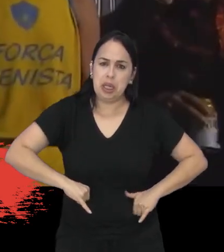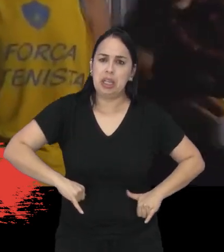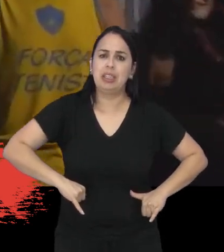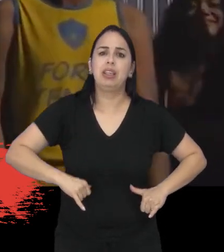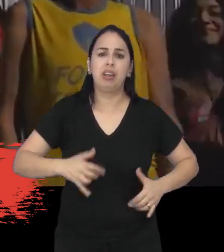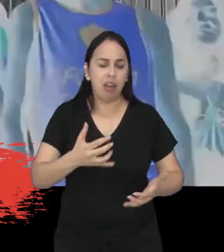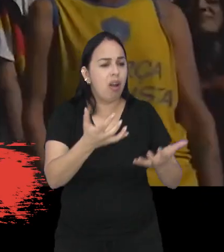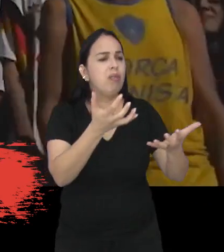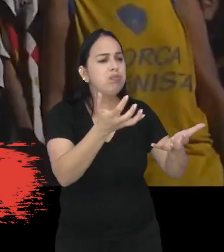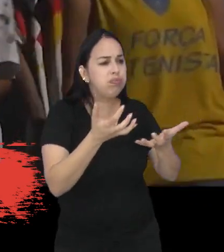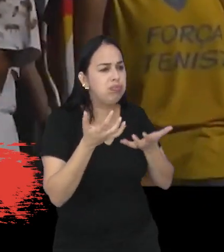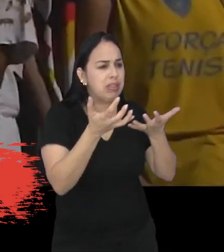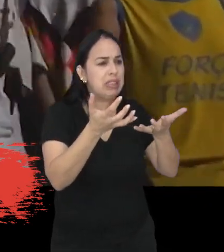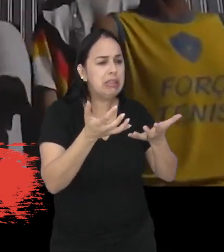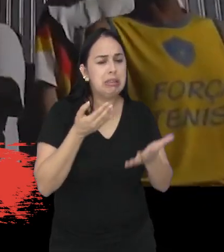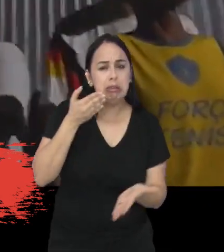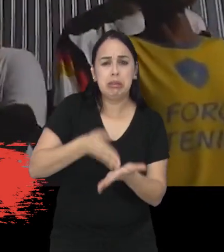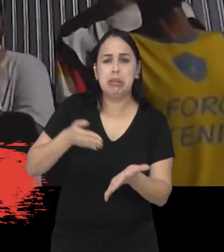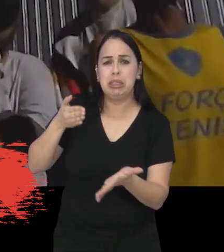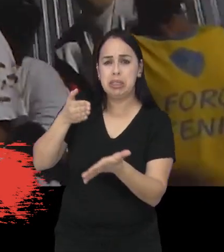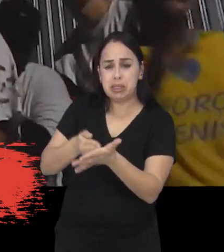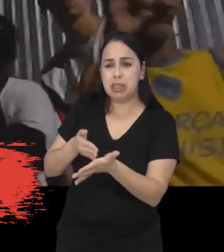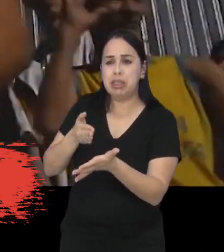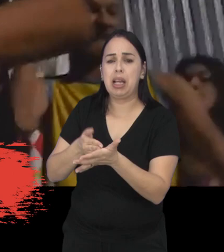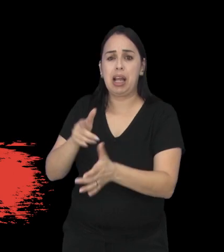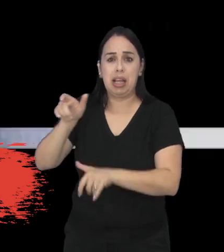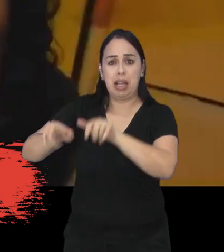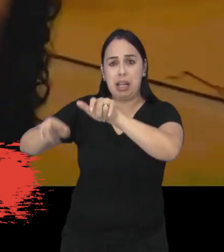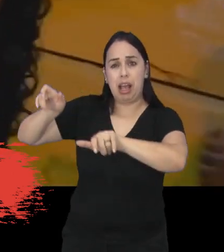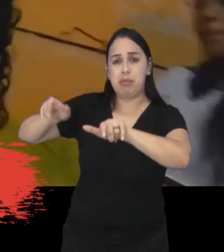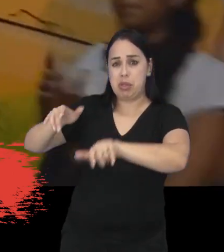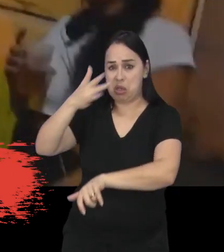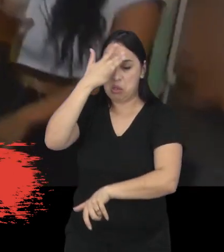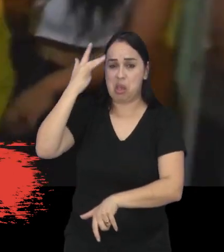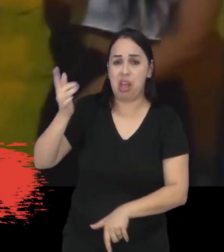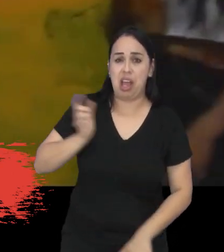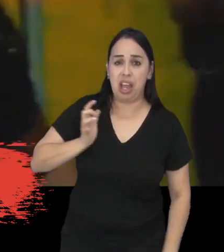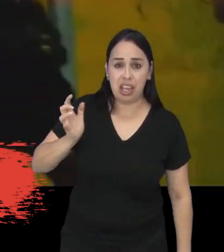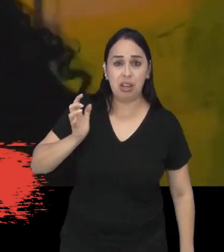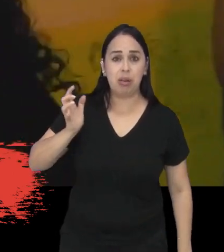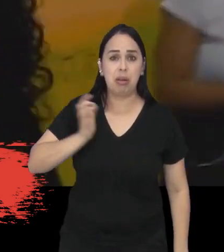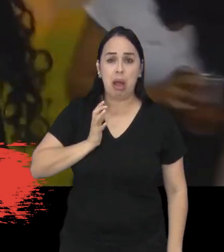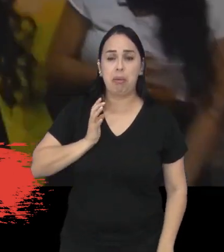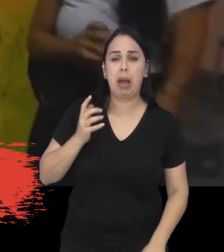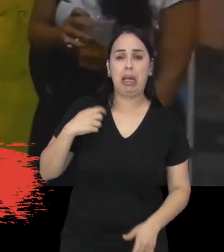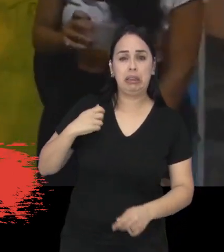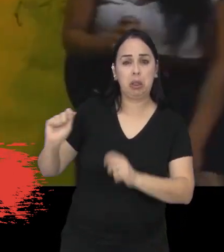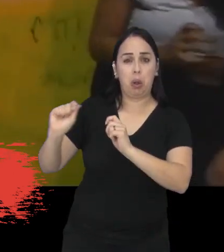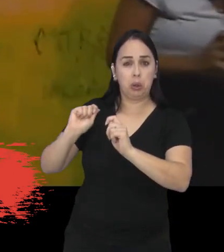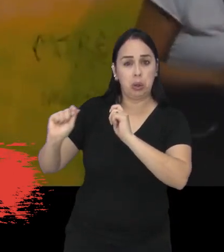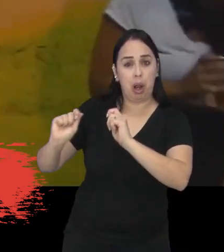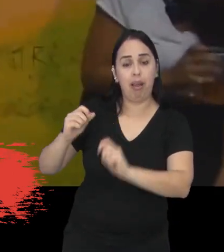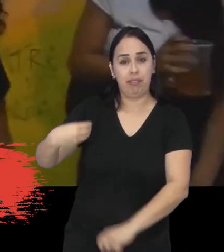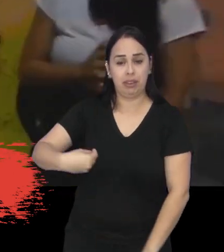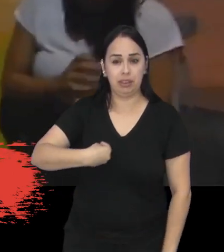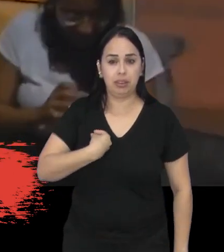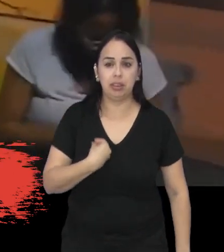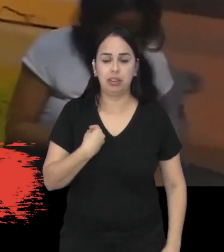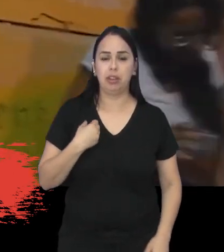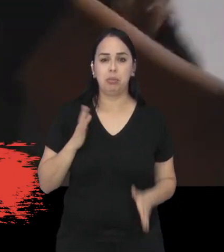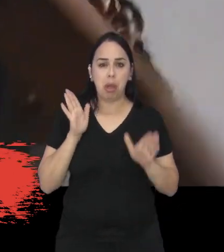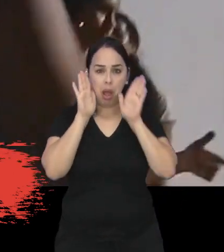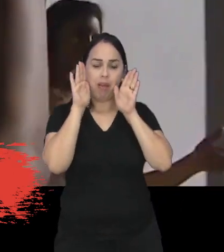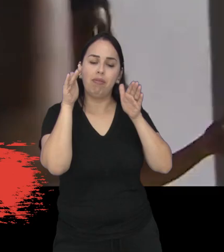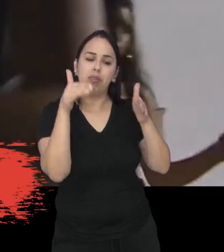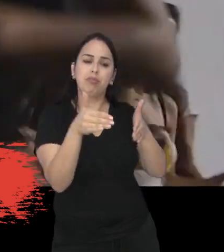é poder e que o poder está nas falhas mãos de quem nos detesta. Andrea me ensinou a aproveitar bem essas brechas. E se o foco é no topo, meu foco é